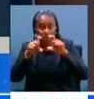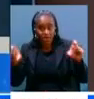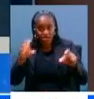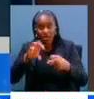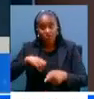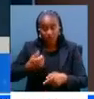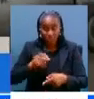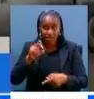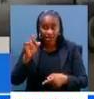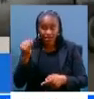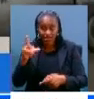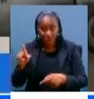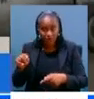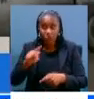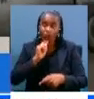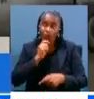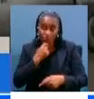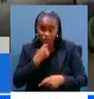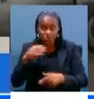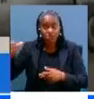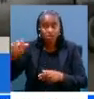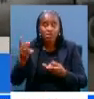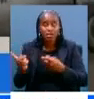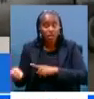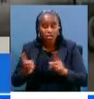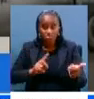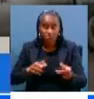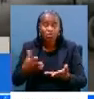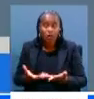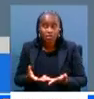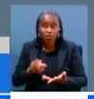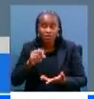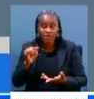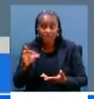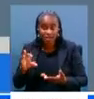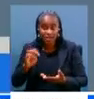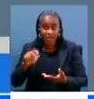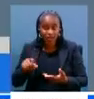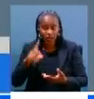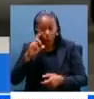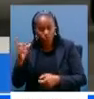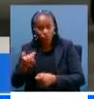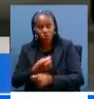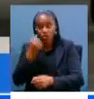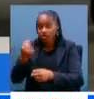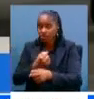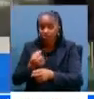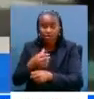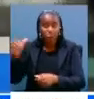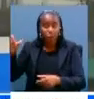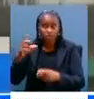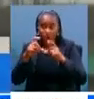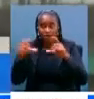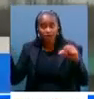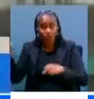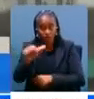será detentora do código de transporte, enquanto a Air Senegal ficará em carregue da parte de controle operacional da aeronave. Esta